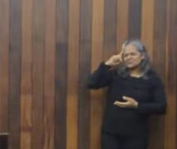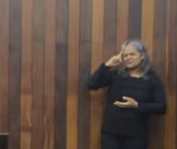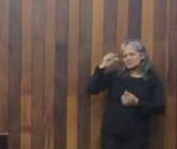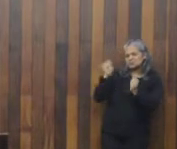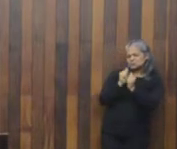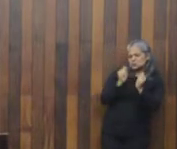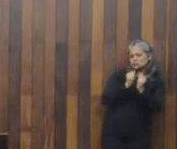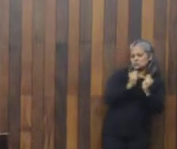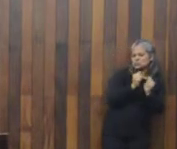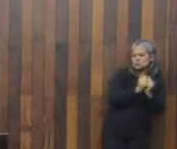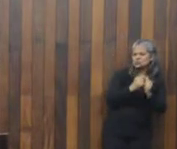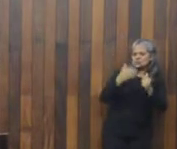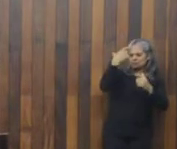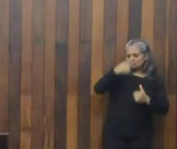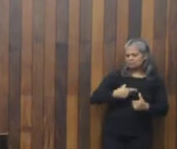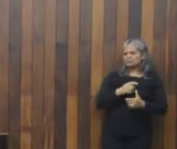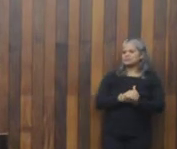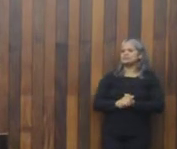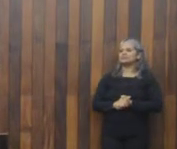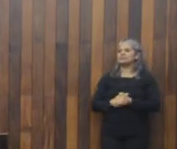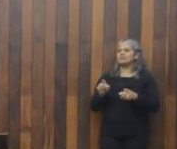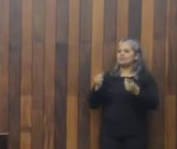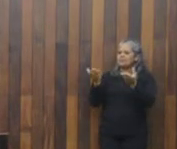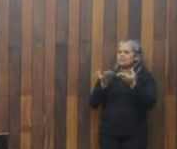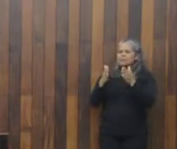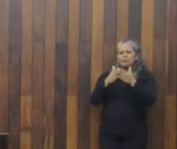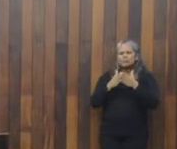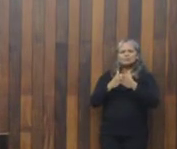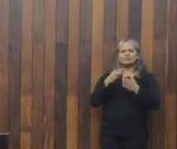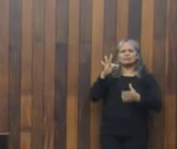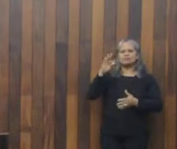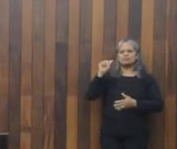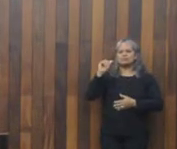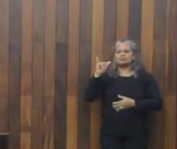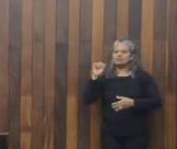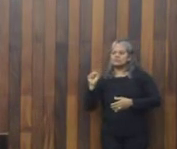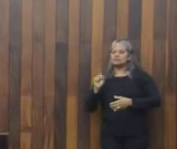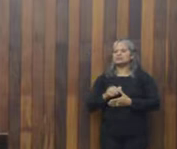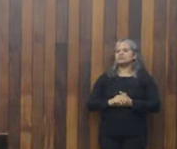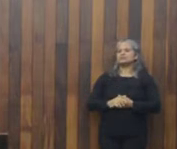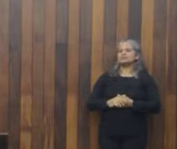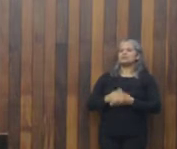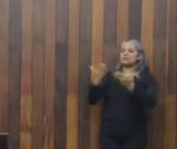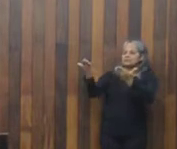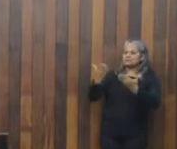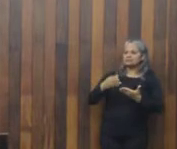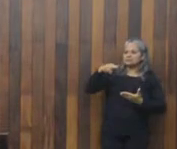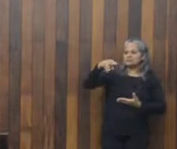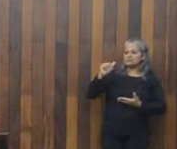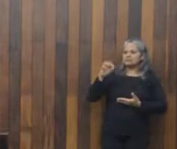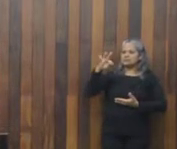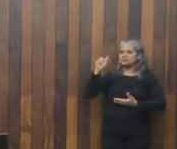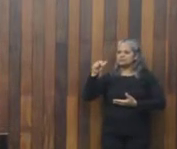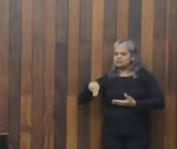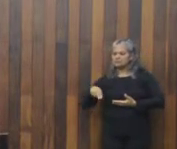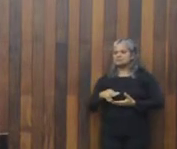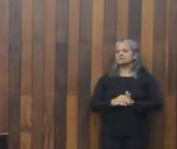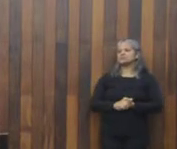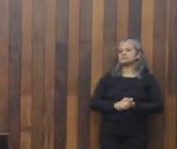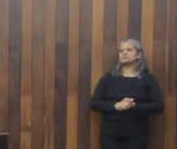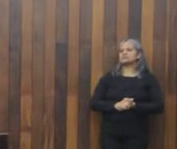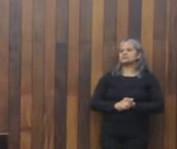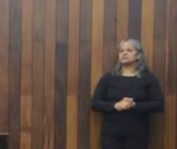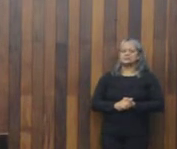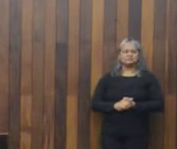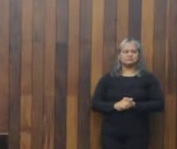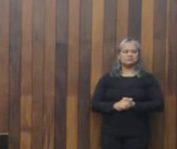faço, tá? Eu queria a Thaís aqui comigo. Quero o Natan também, que faz parte do marketing. Gostaria também,